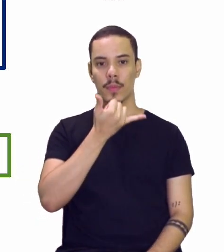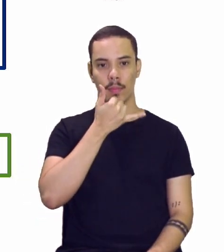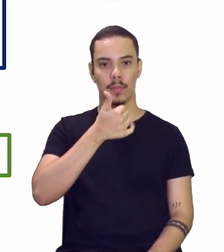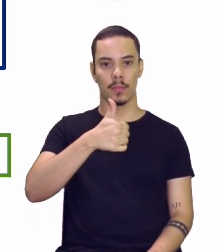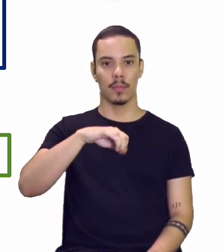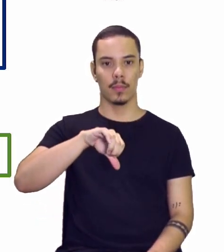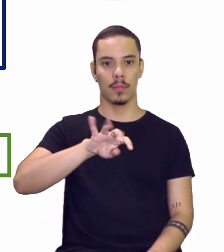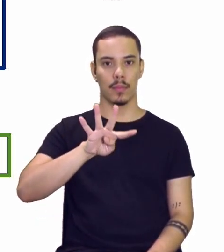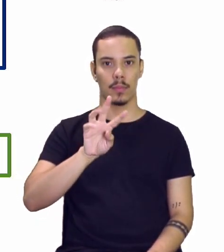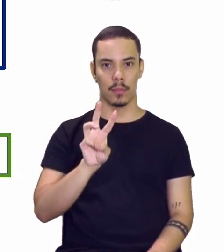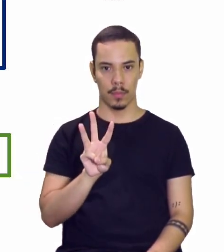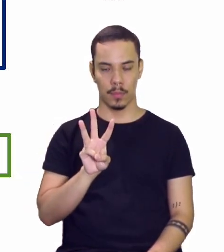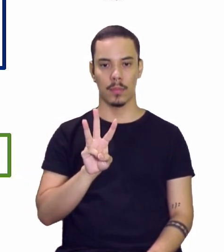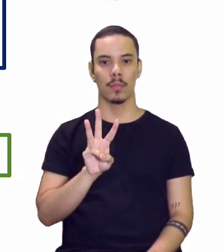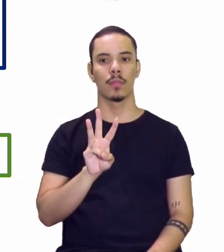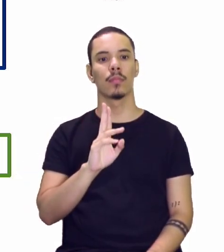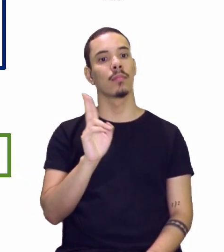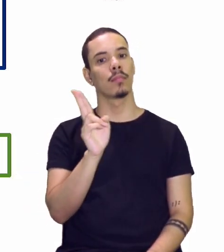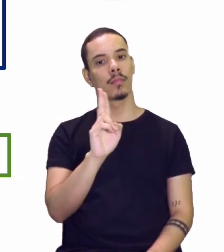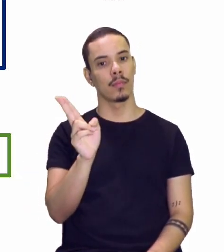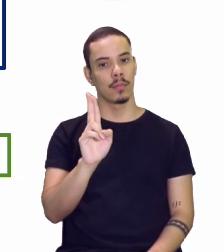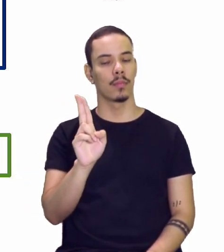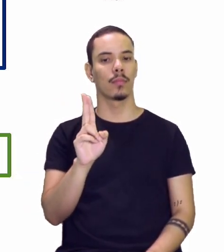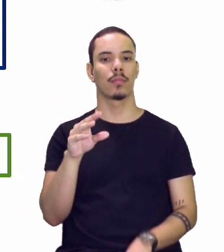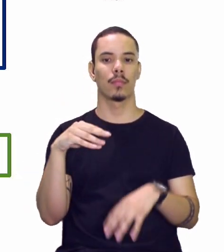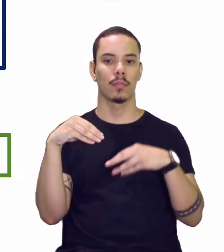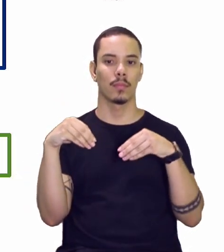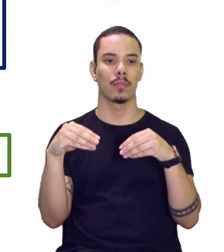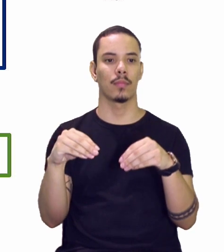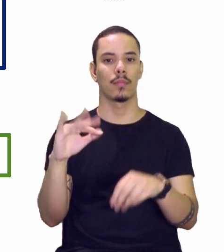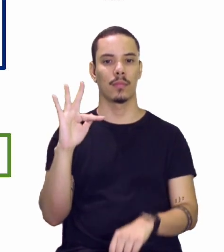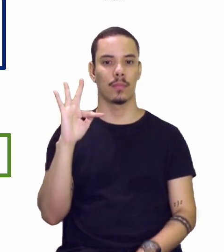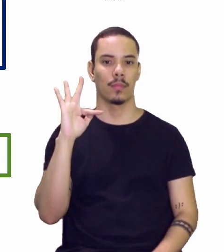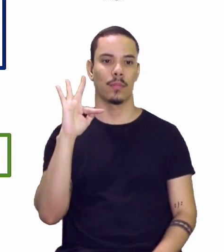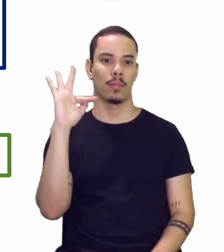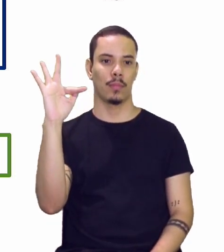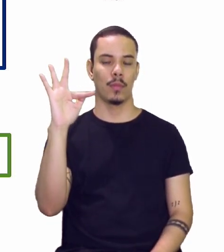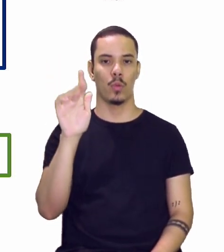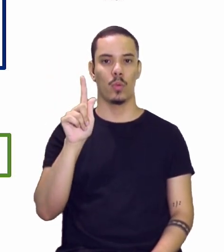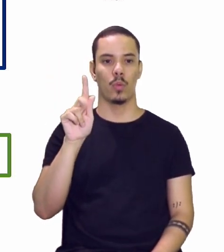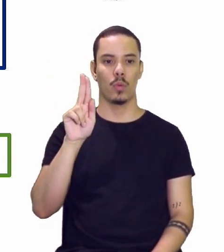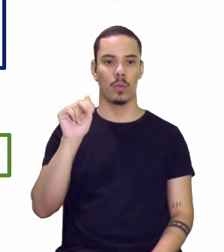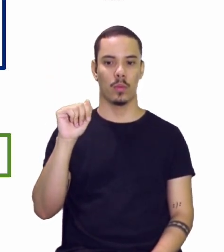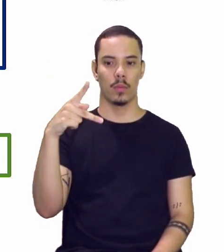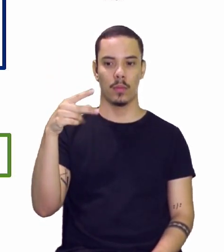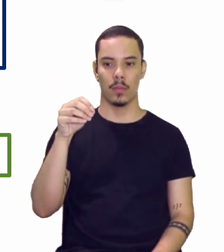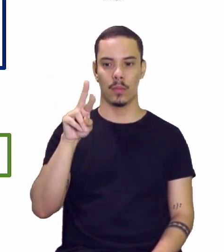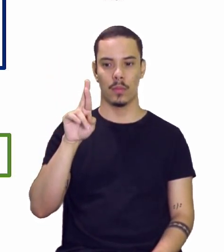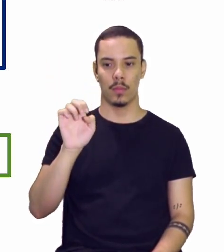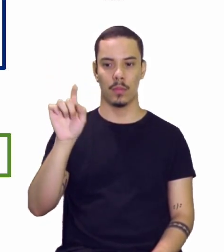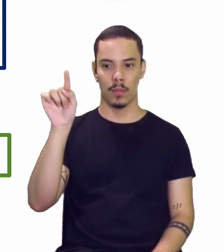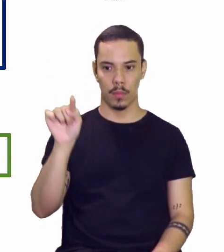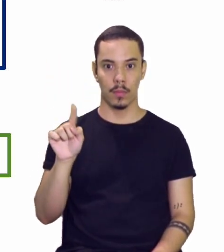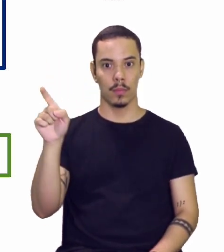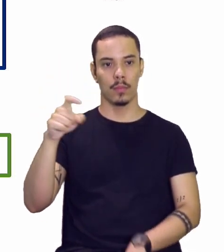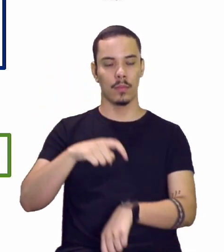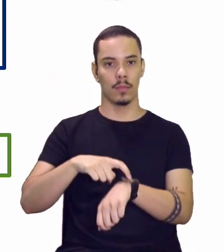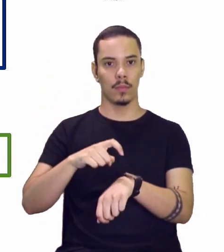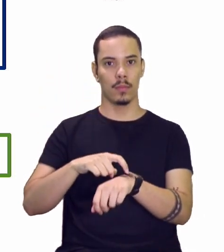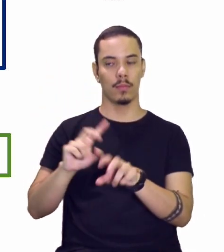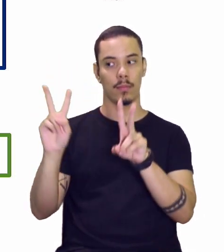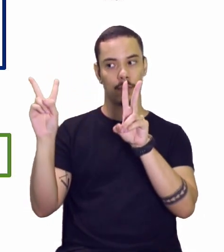1943, com o nome de Território Federal do Guaporé. Naquele